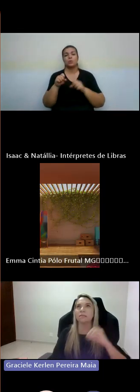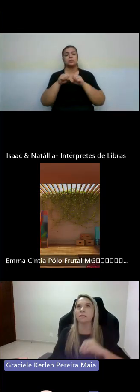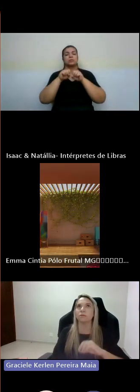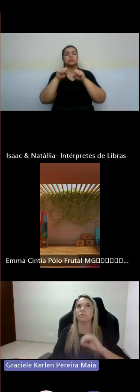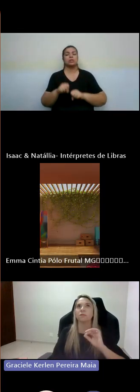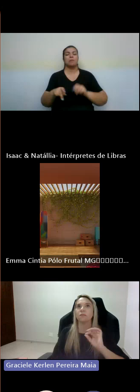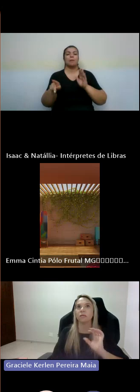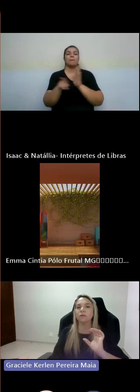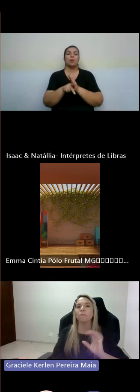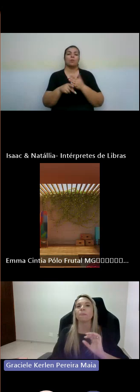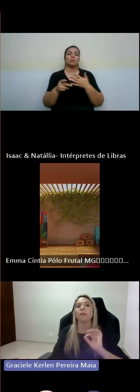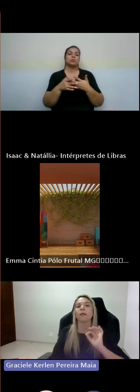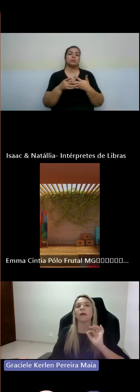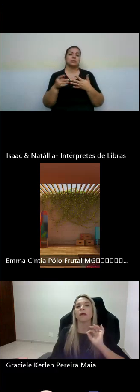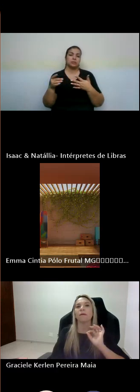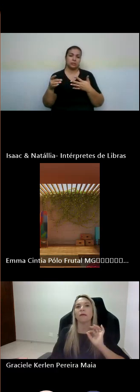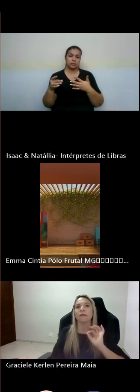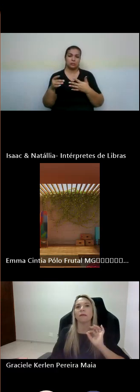que é signo? Signo.